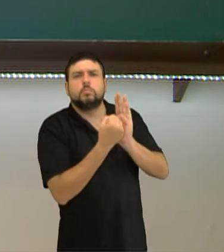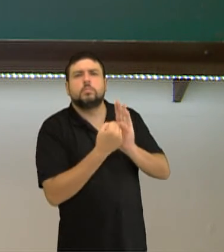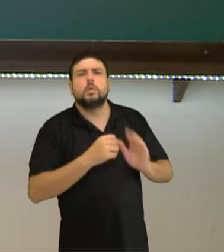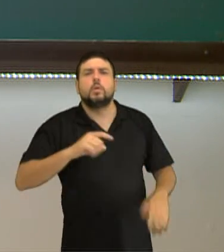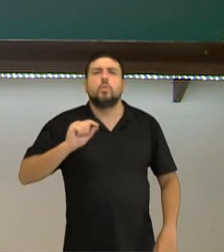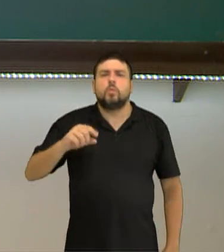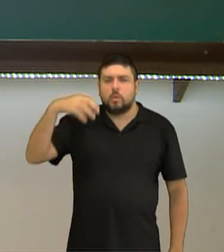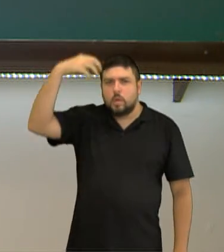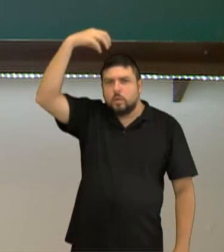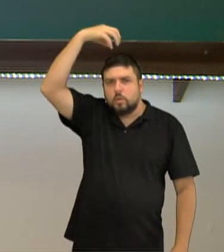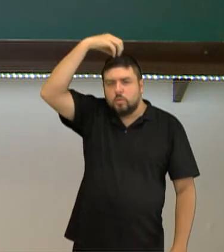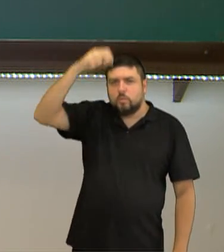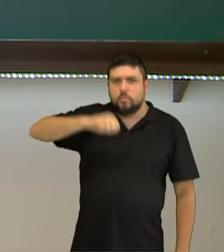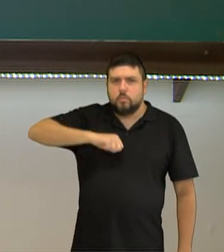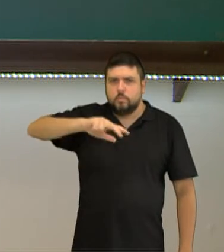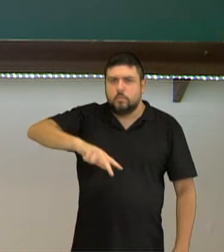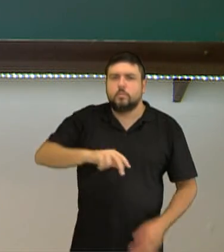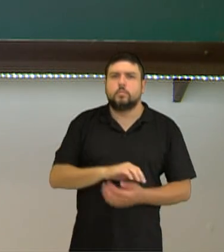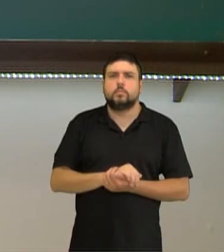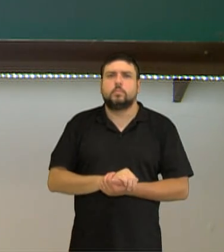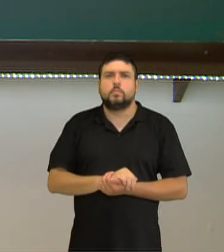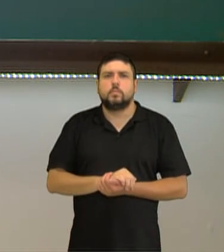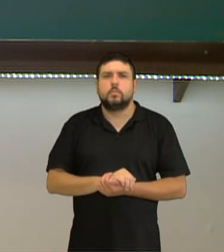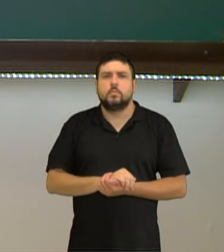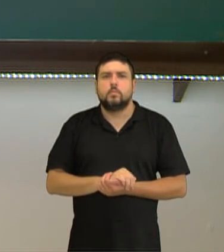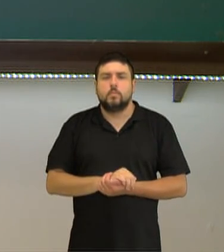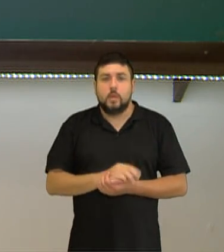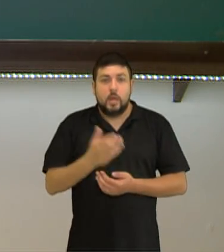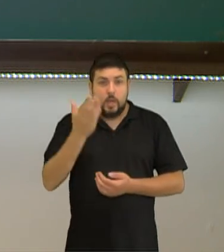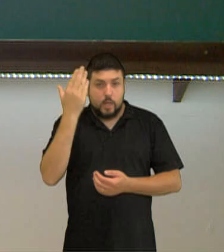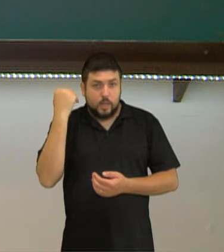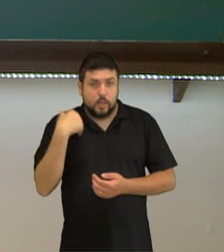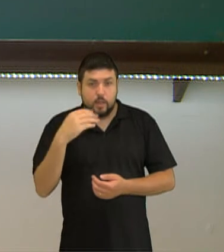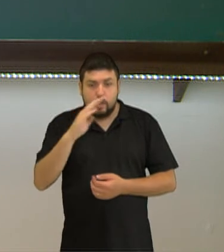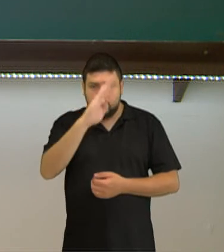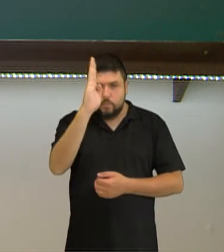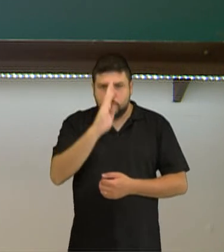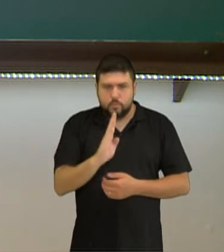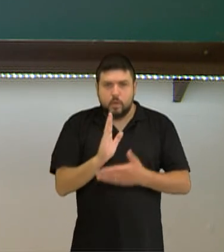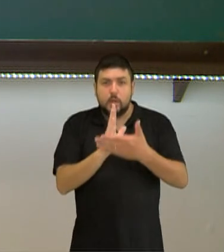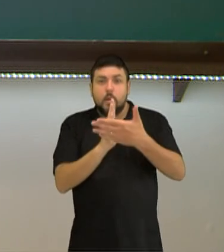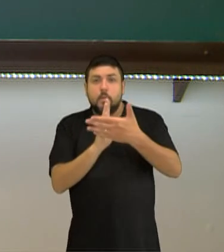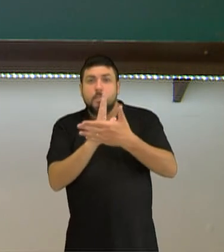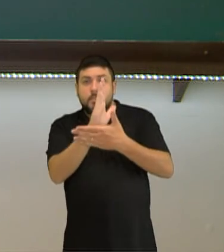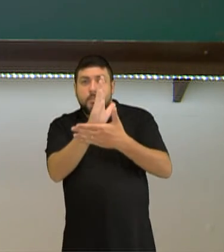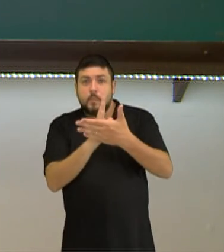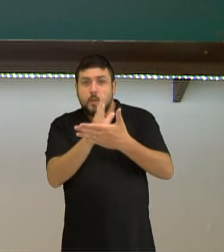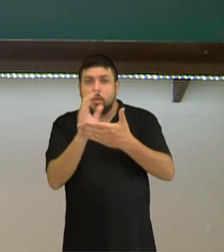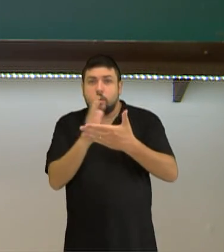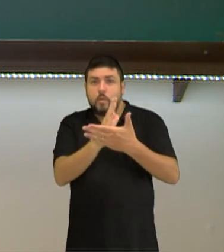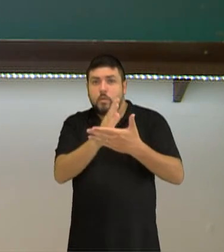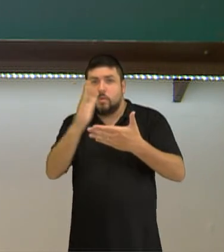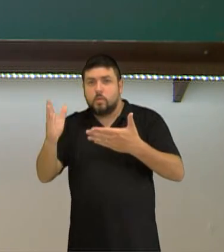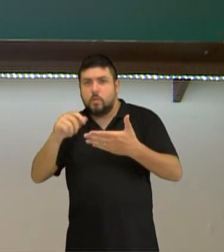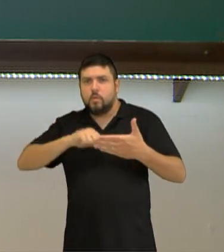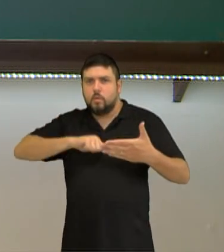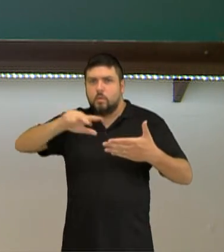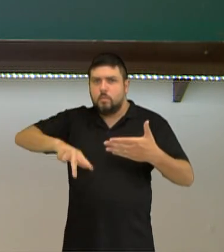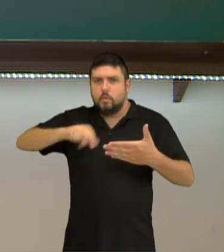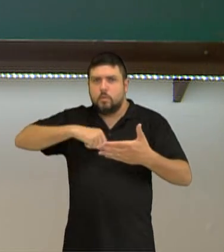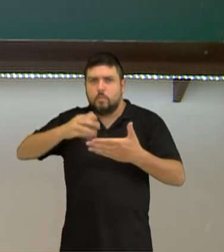que oficialmente pertencia, pelo Tratado de Tordesilhas, pertencia à Espanha, passa a ser ocupado por Portugal e,